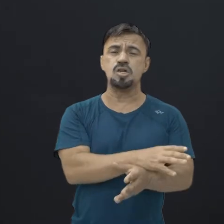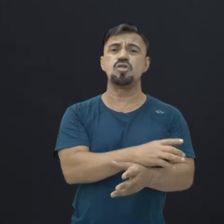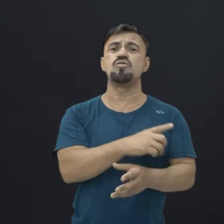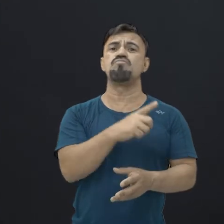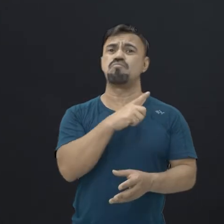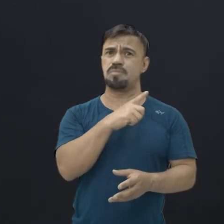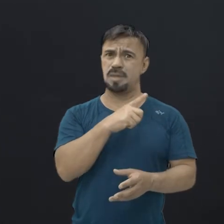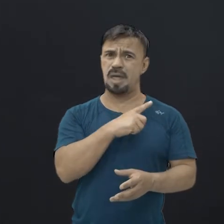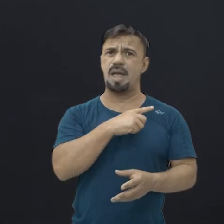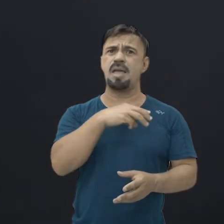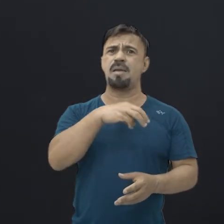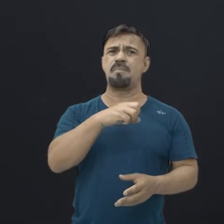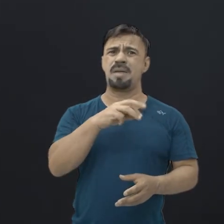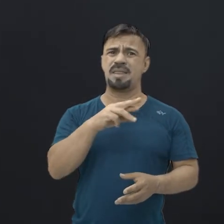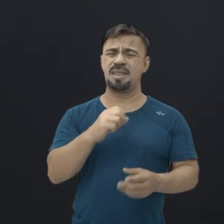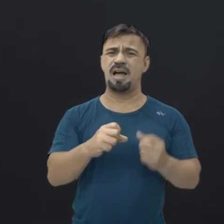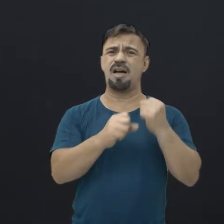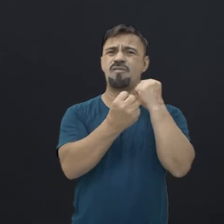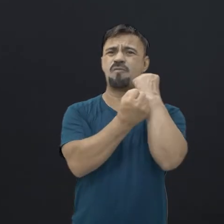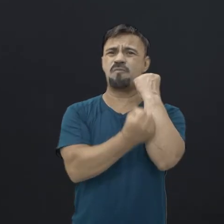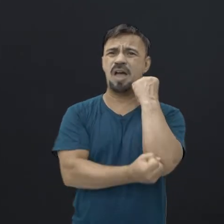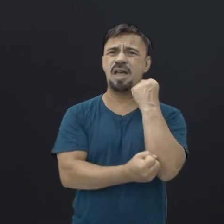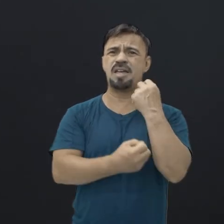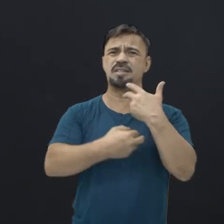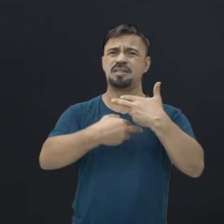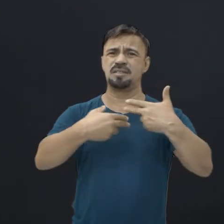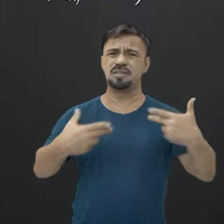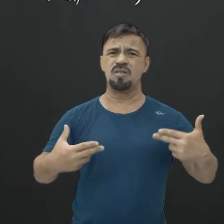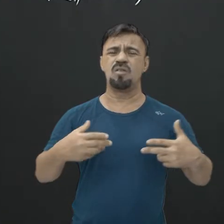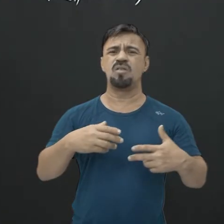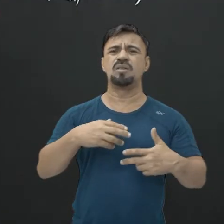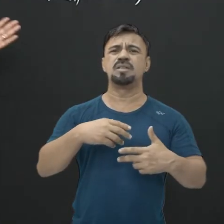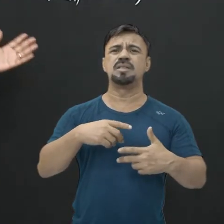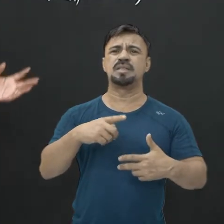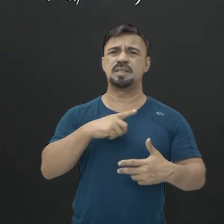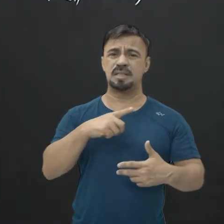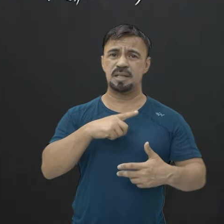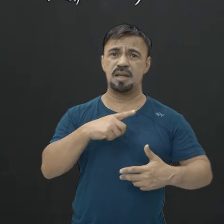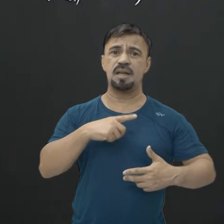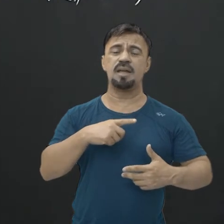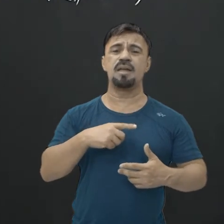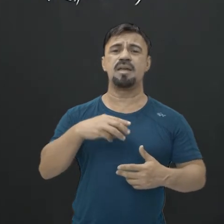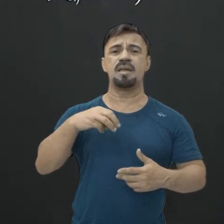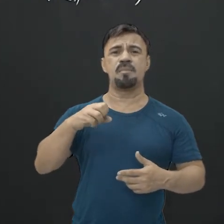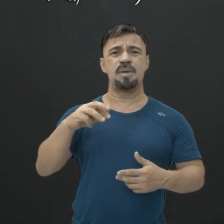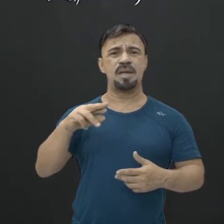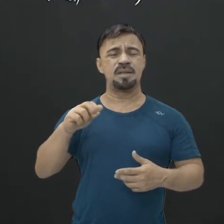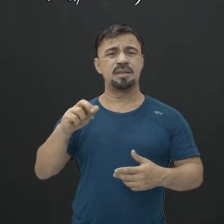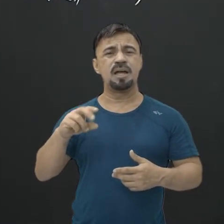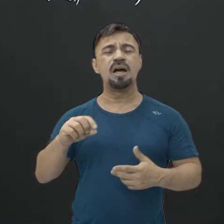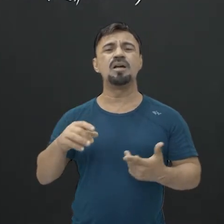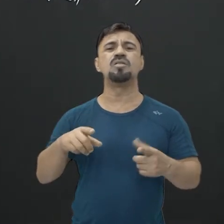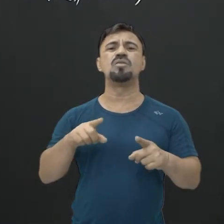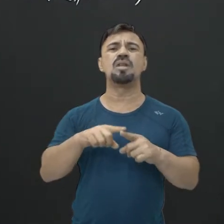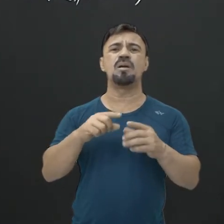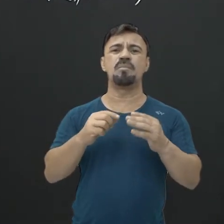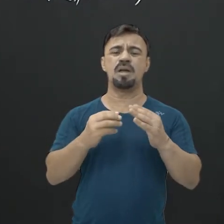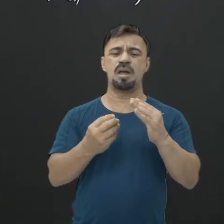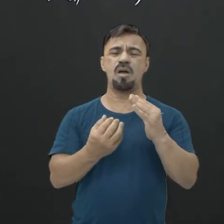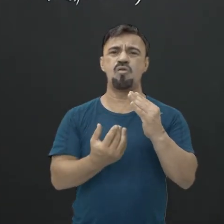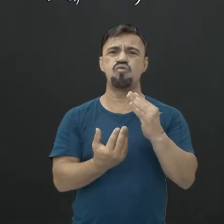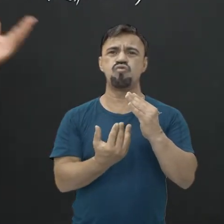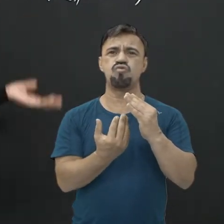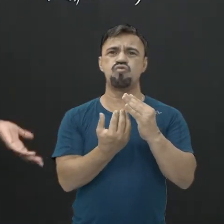metano. Excrementos, fezes liberam muito metano. Algumas fontes vulcânicas,